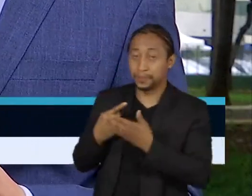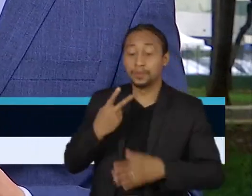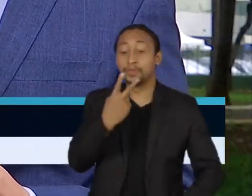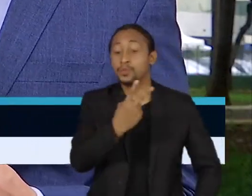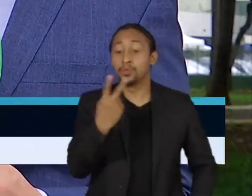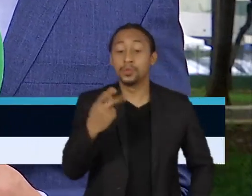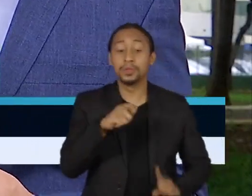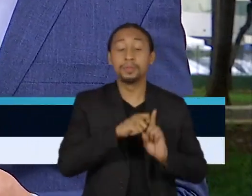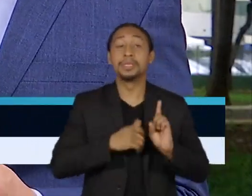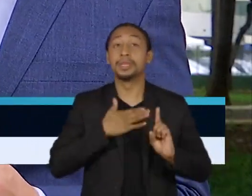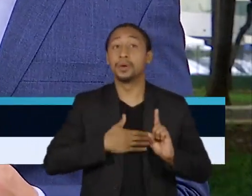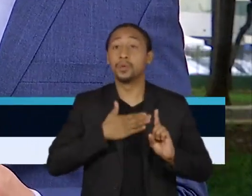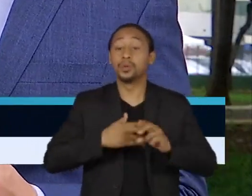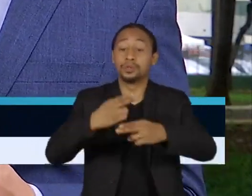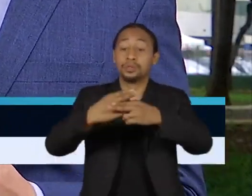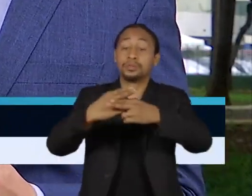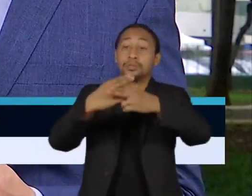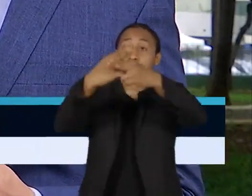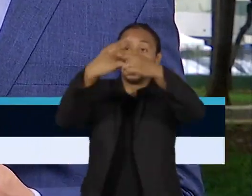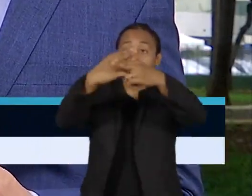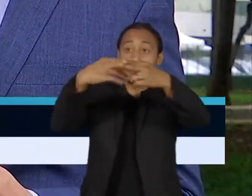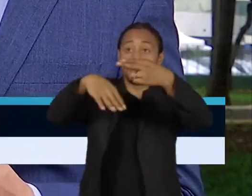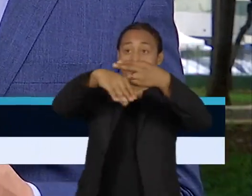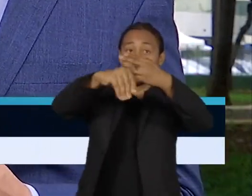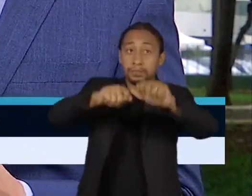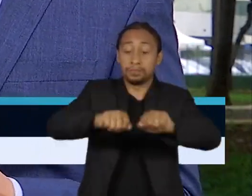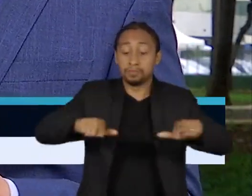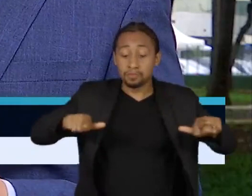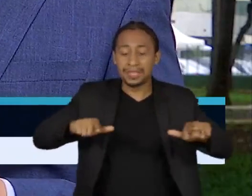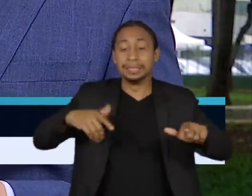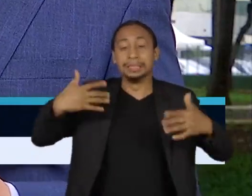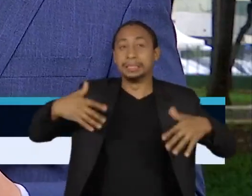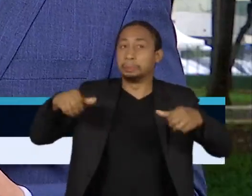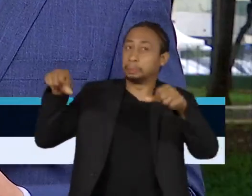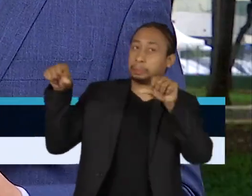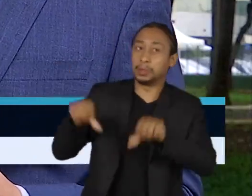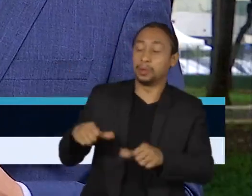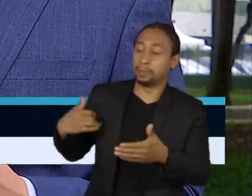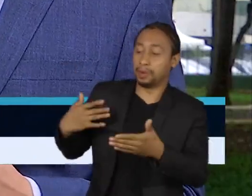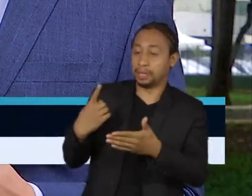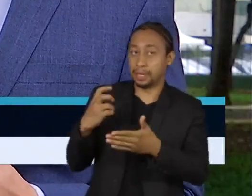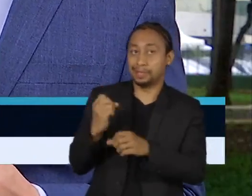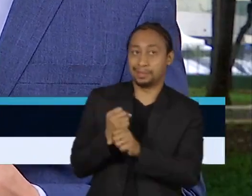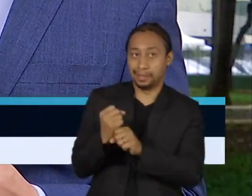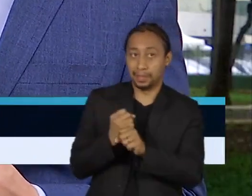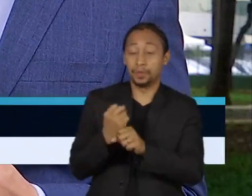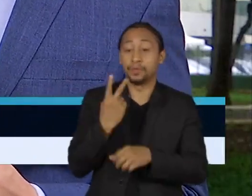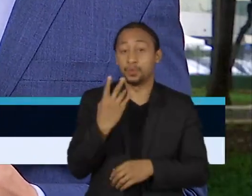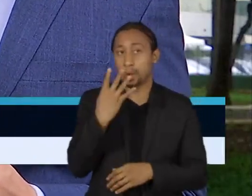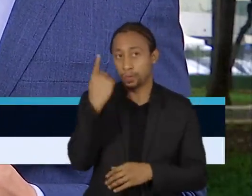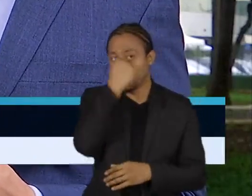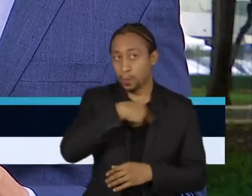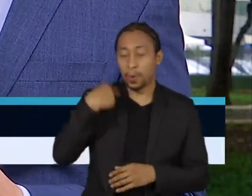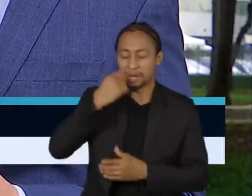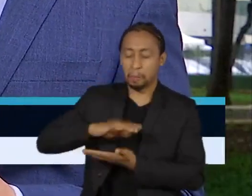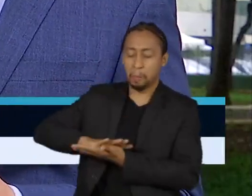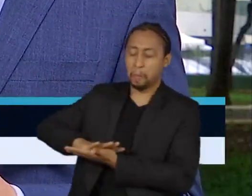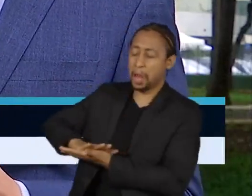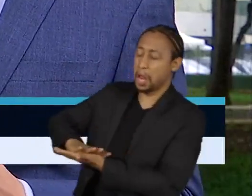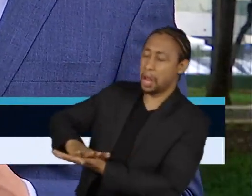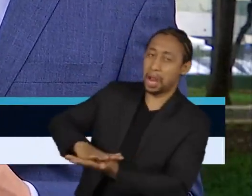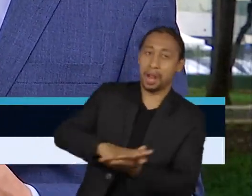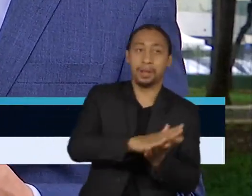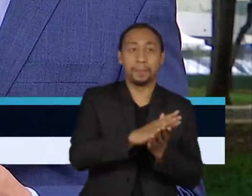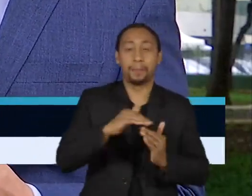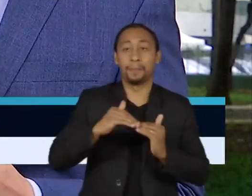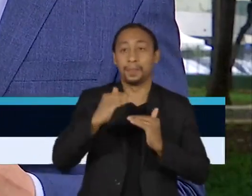os satélites registraram o pior dia de queimadas em 15 anos. No intervalo de 24 horas, a Amazônia teve mais